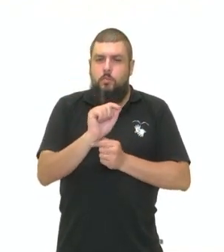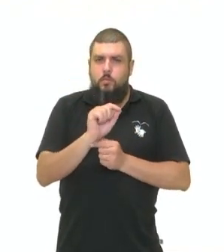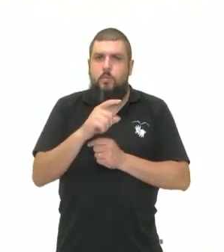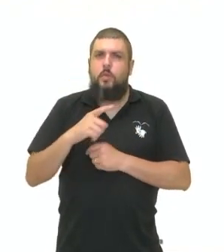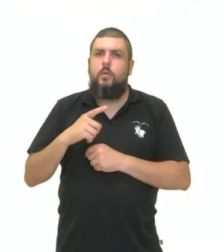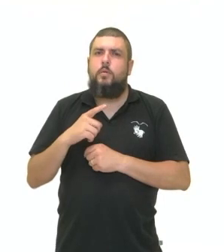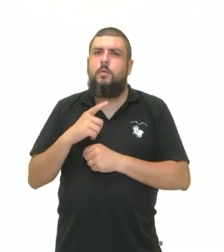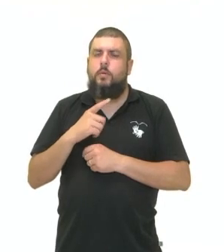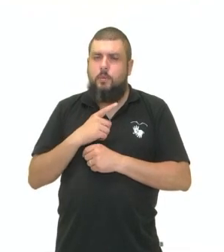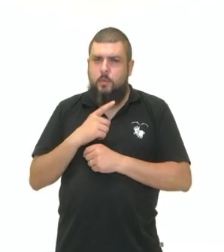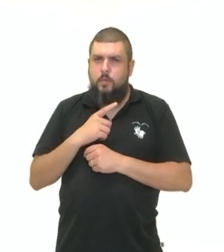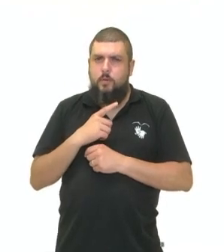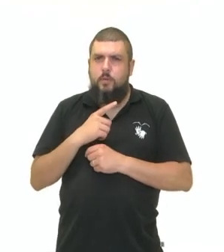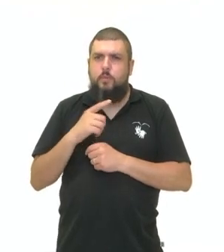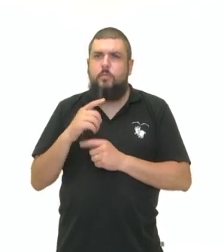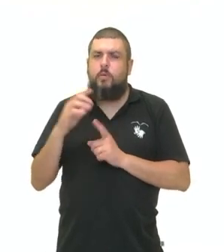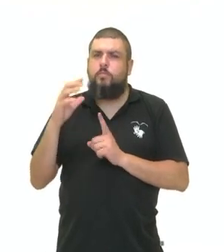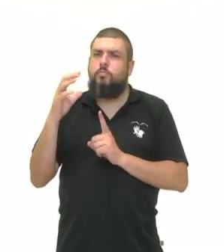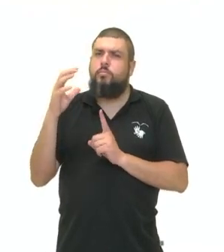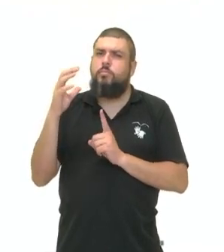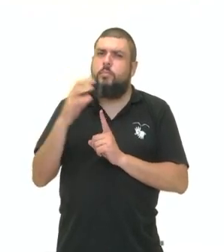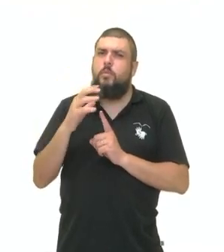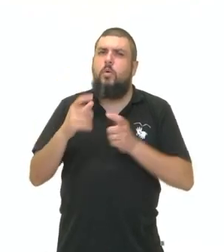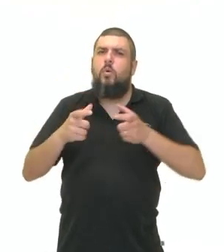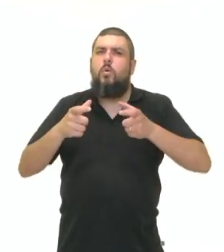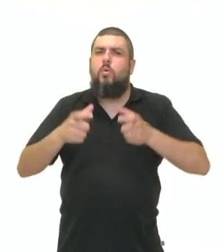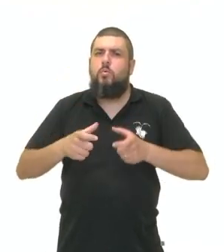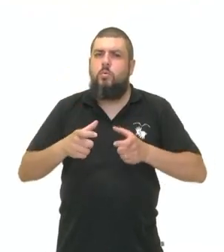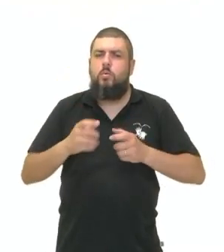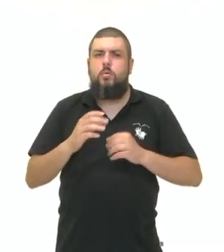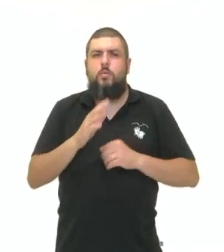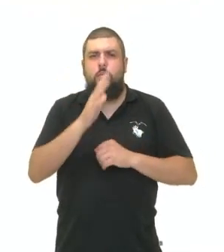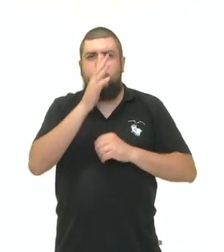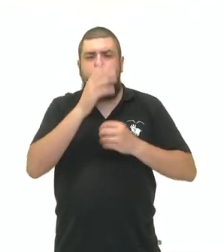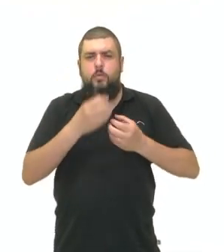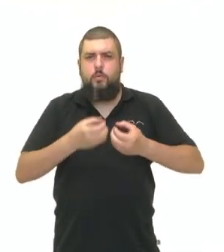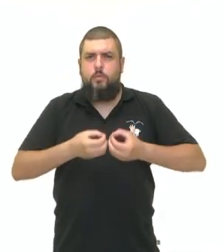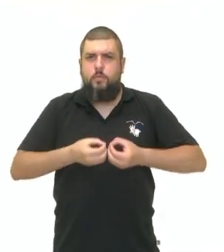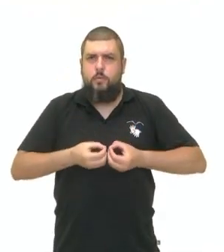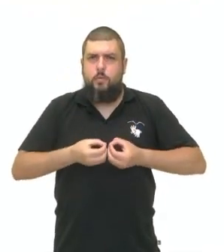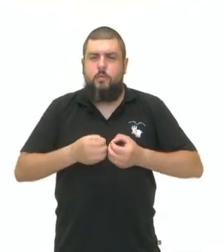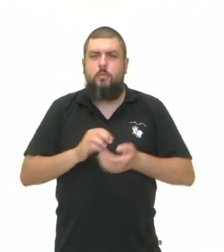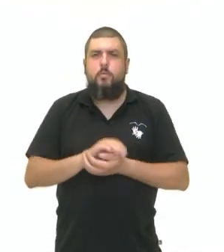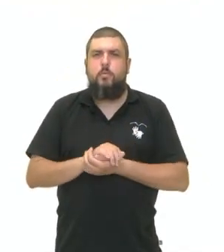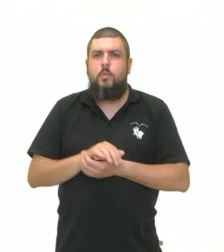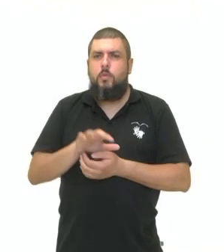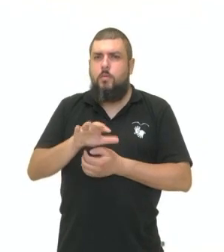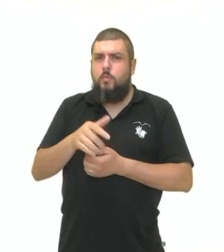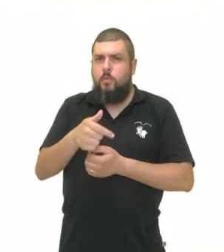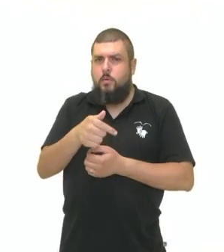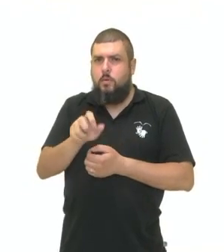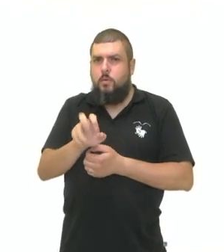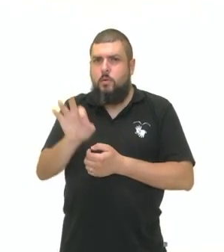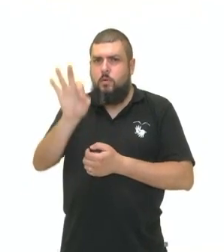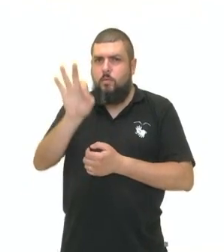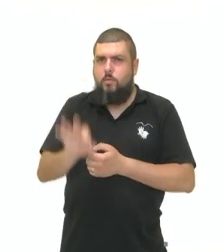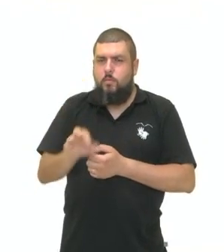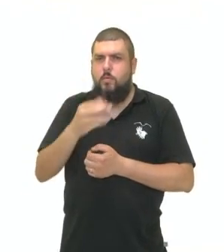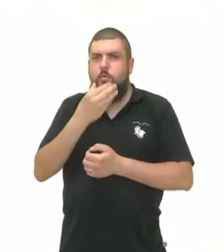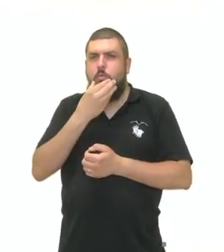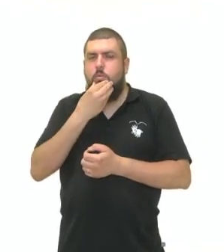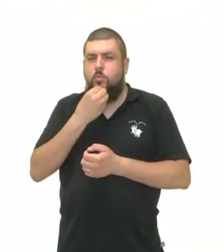altíssima incidência de influência nos testículos e que aproximadamente 75% dos homens, nos casos mais